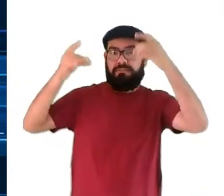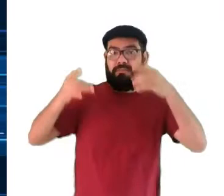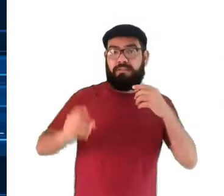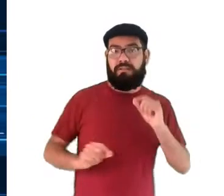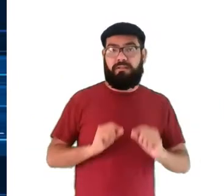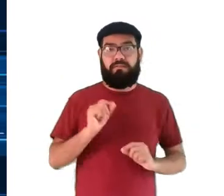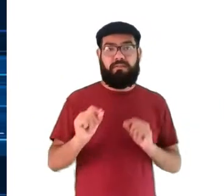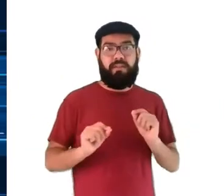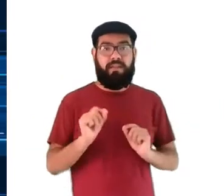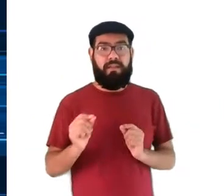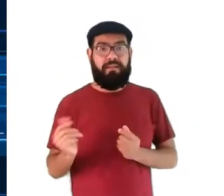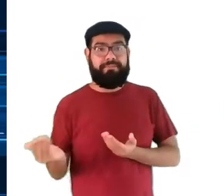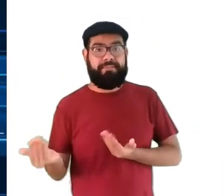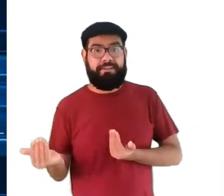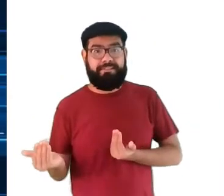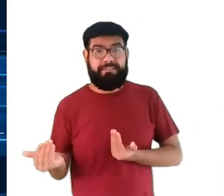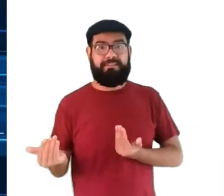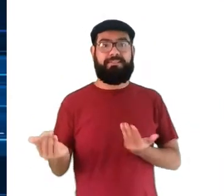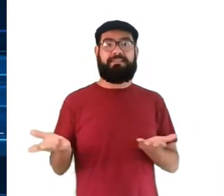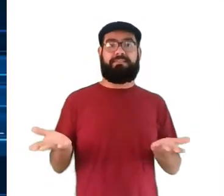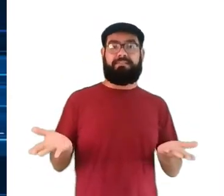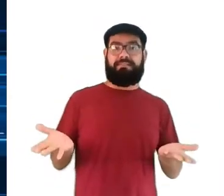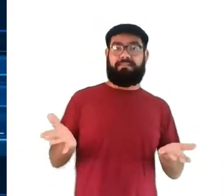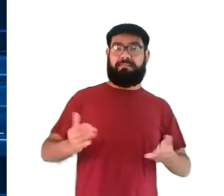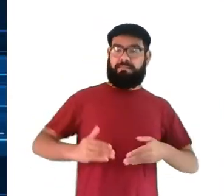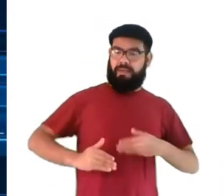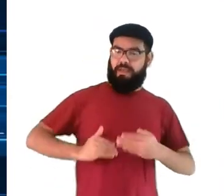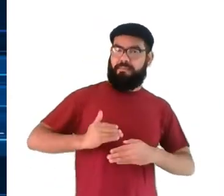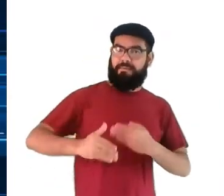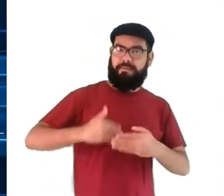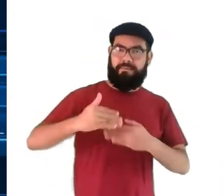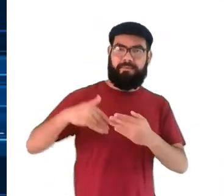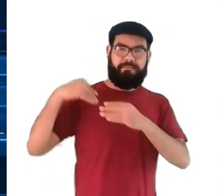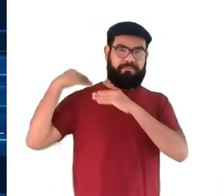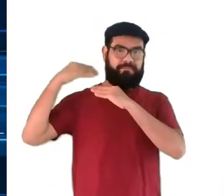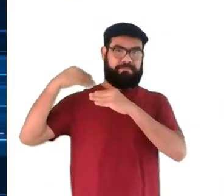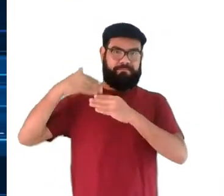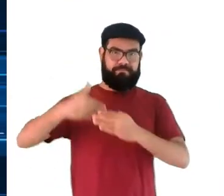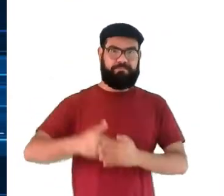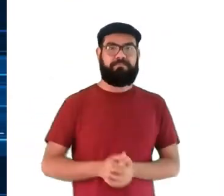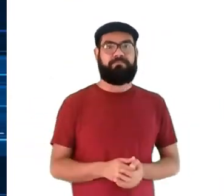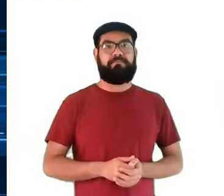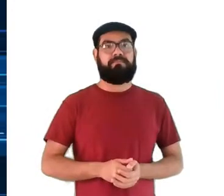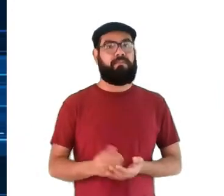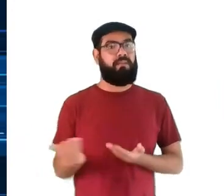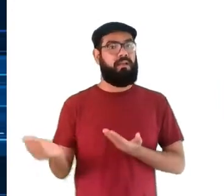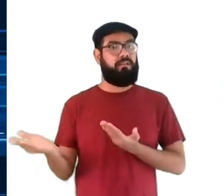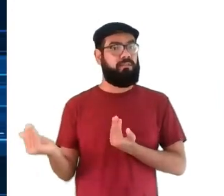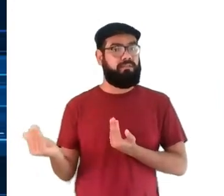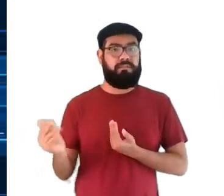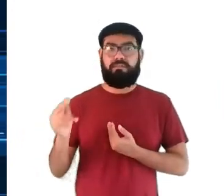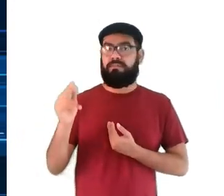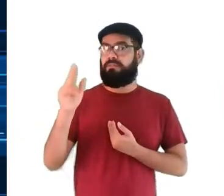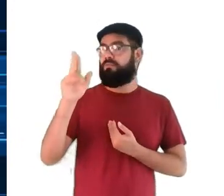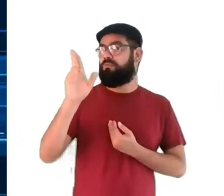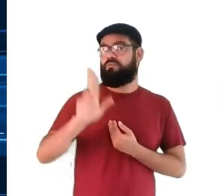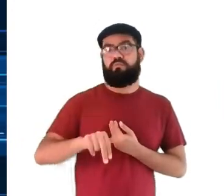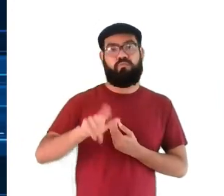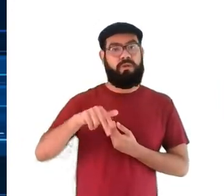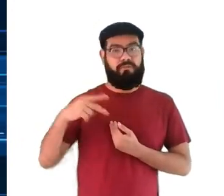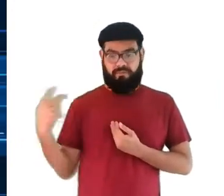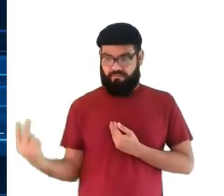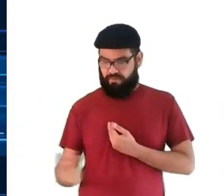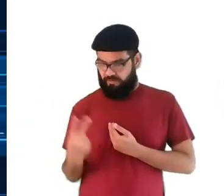adolescente, no decorrer dos tempos. A adolescência, ela nunca foi tão valorizada quanto agora no século XX.